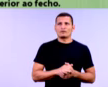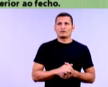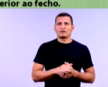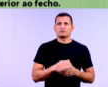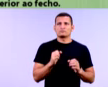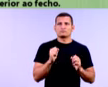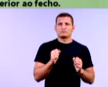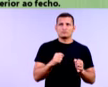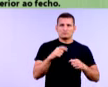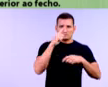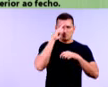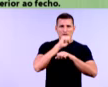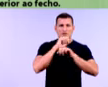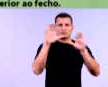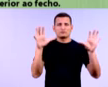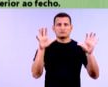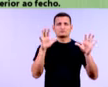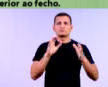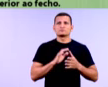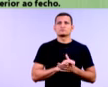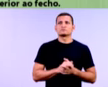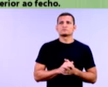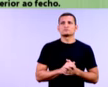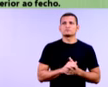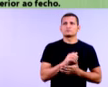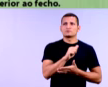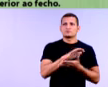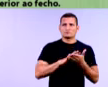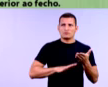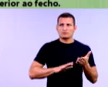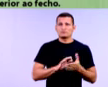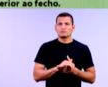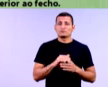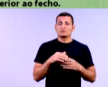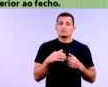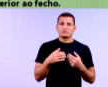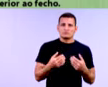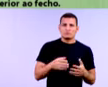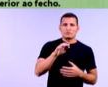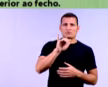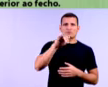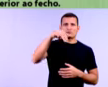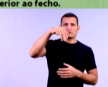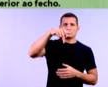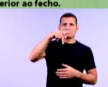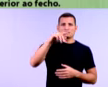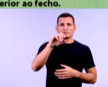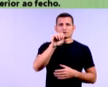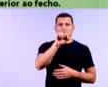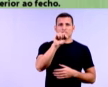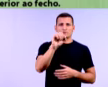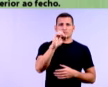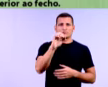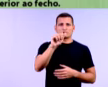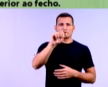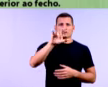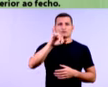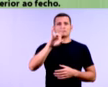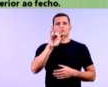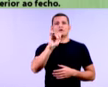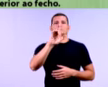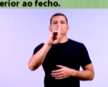pois evitam que haja ambiguidade. Bem, impessoalidade é uma característica prevista no manual da